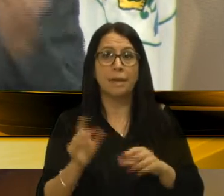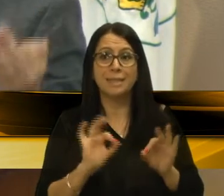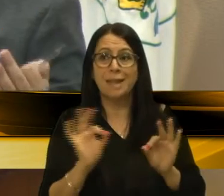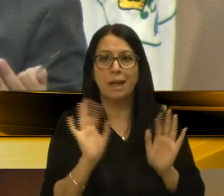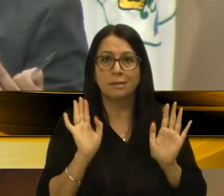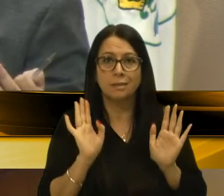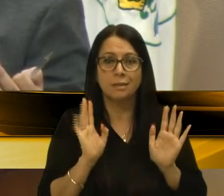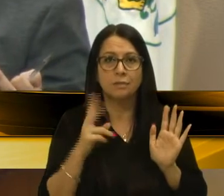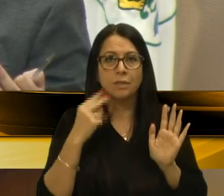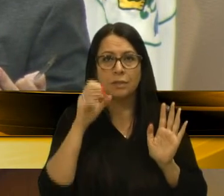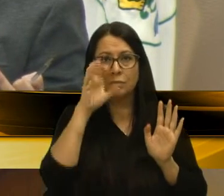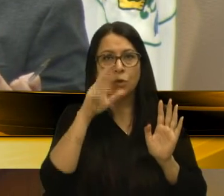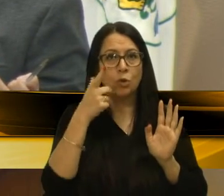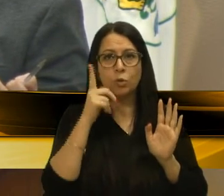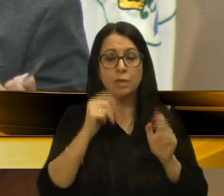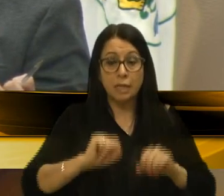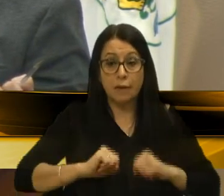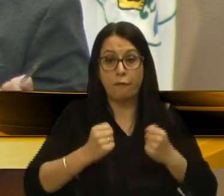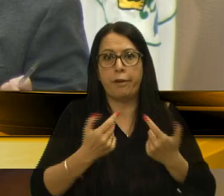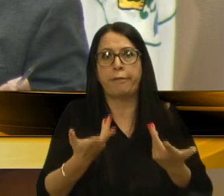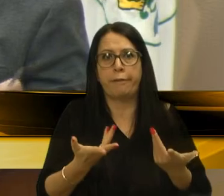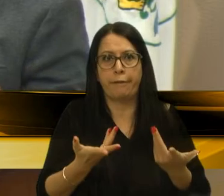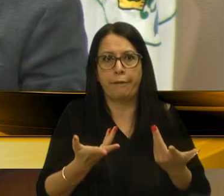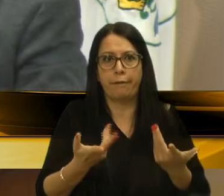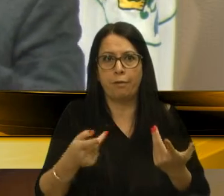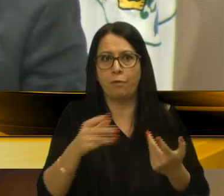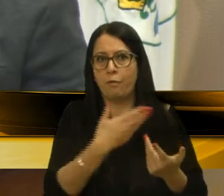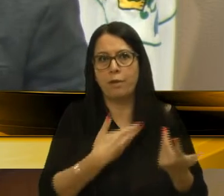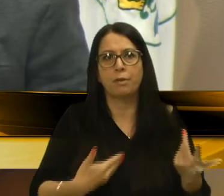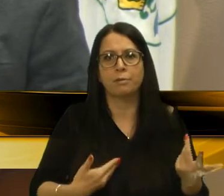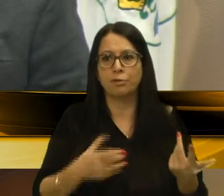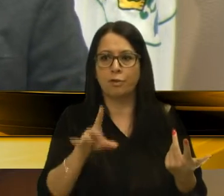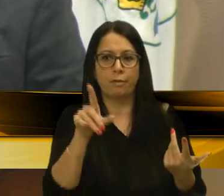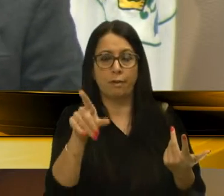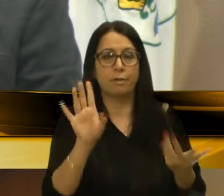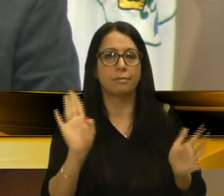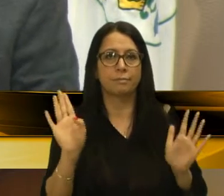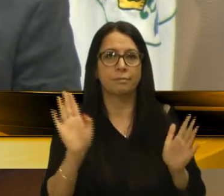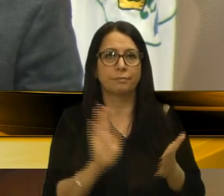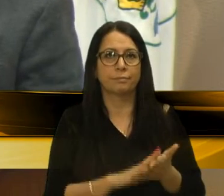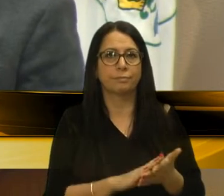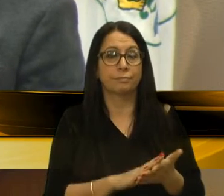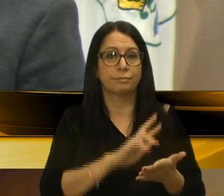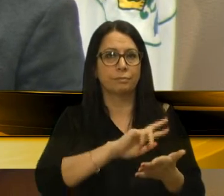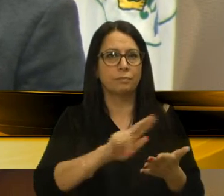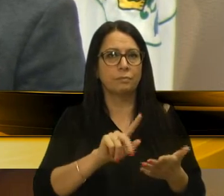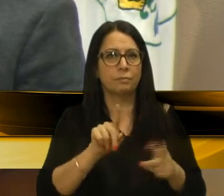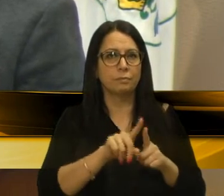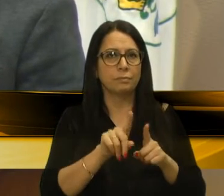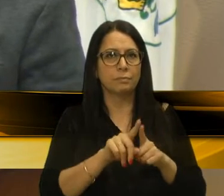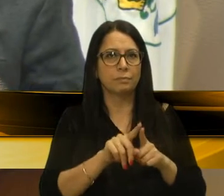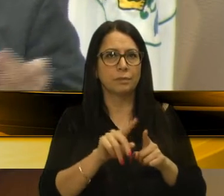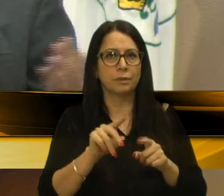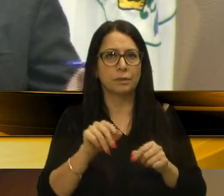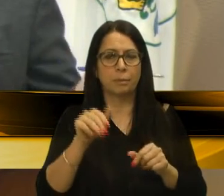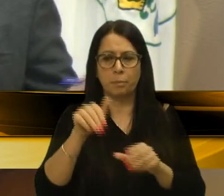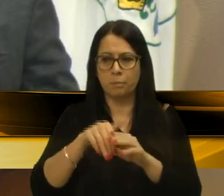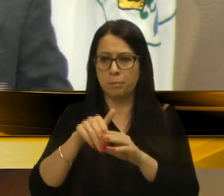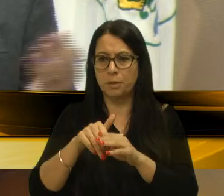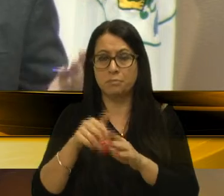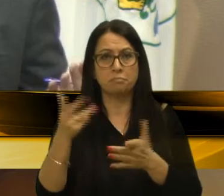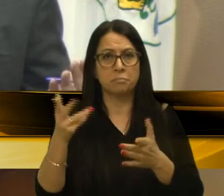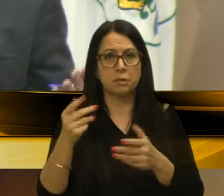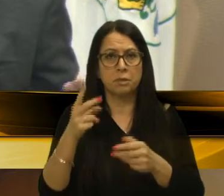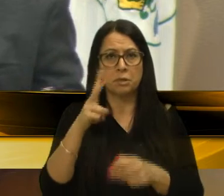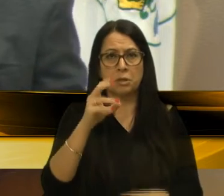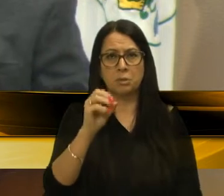nem o vereador fiúza consegue defender mas se o governo não só tem ele aí ter diversas sobre o processo eleitoral trazendo assuntos lá de